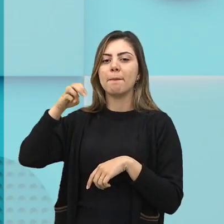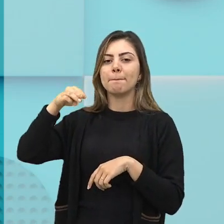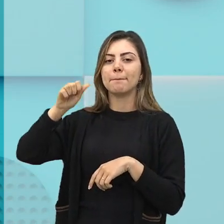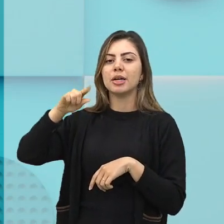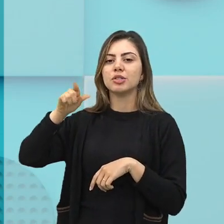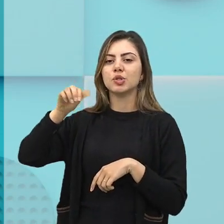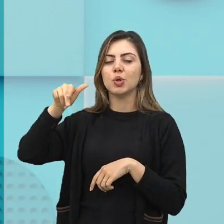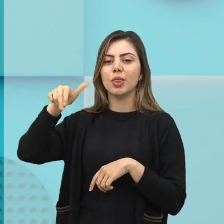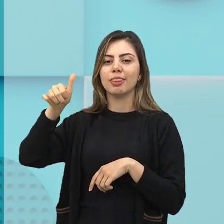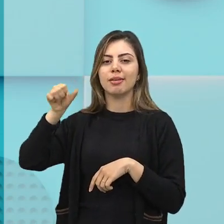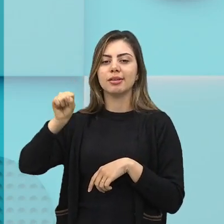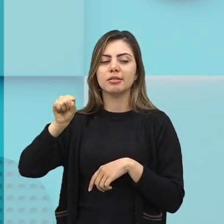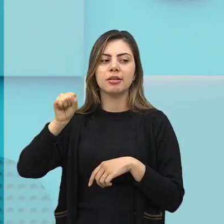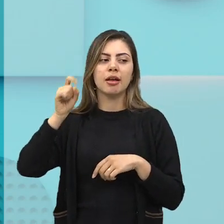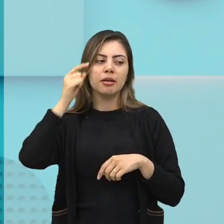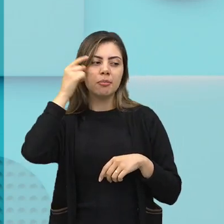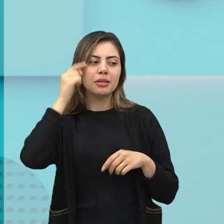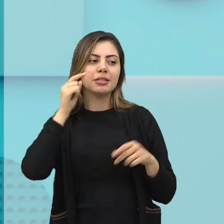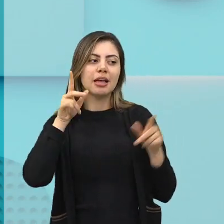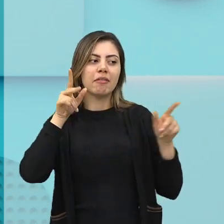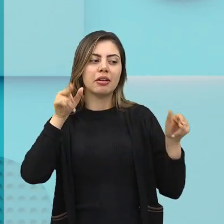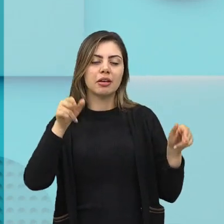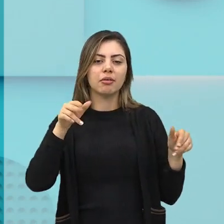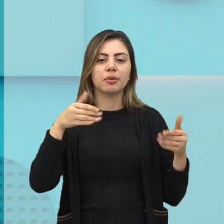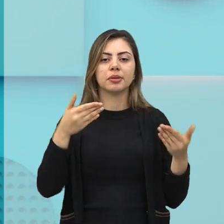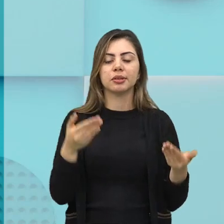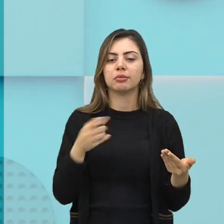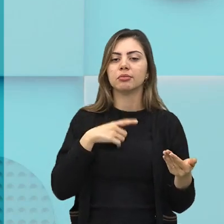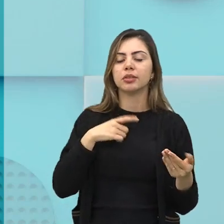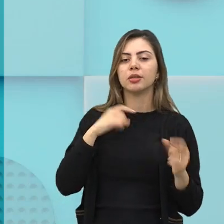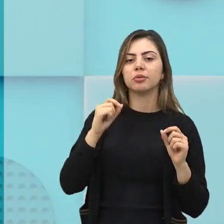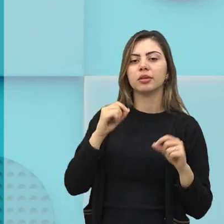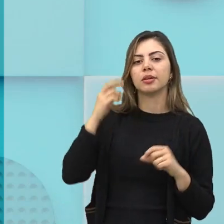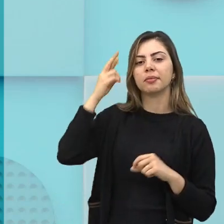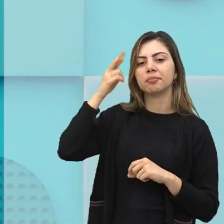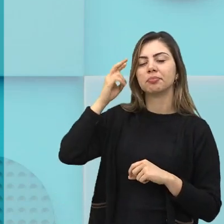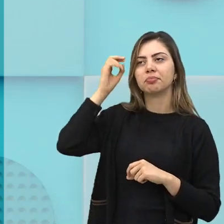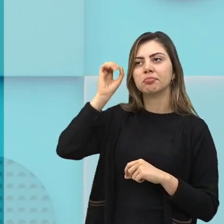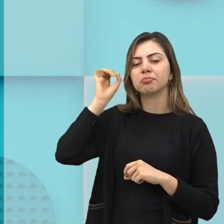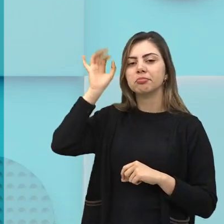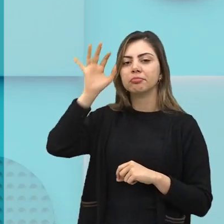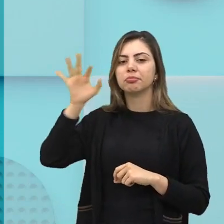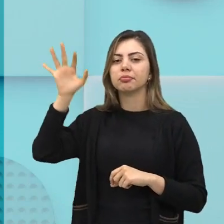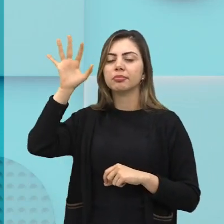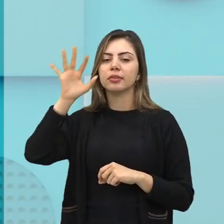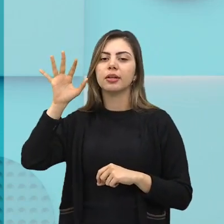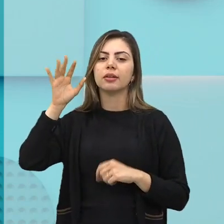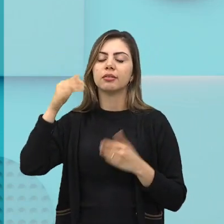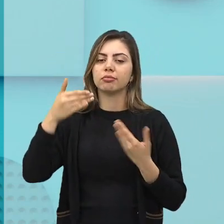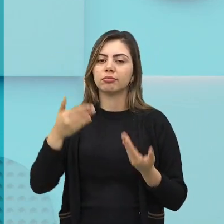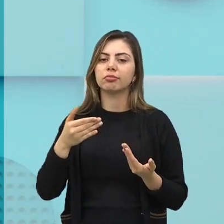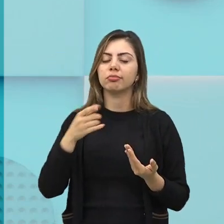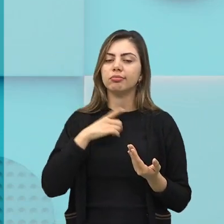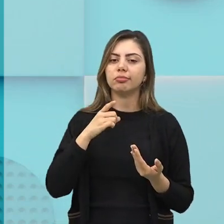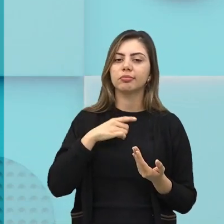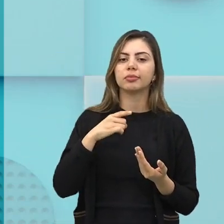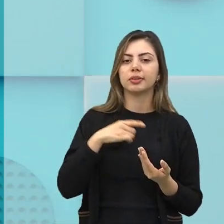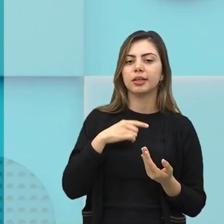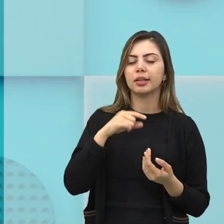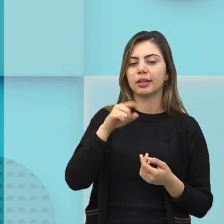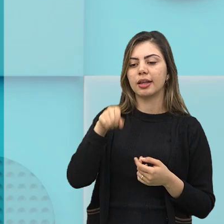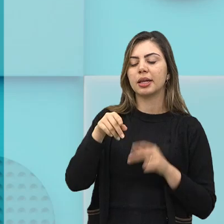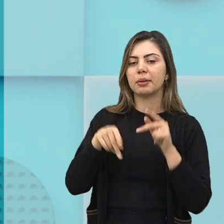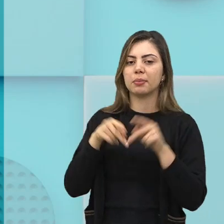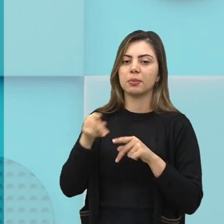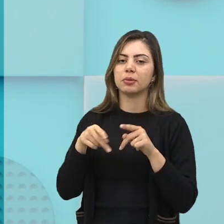eram mulheres. Então a gente tem aí também esse imaginário, essa ideia que vai se fixando no imaginário